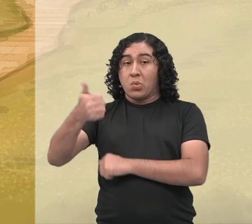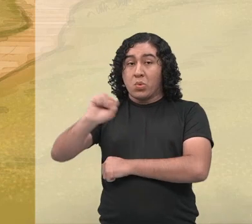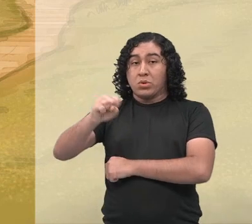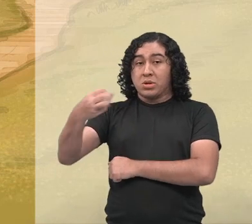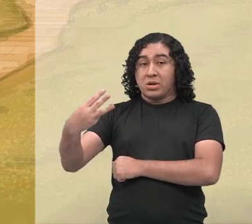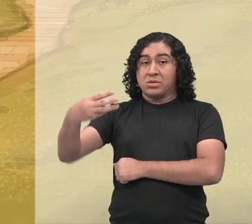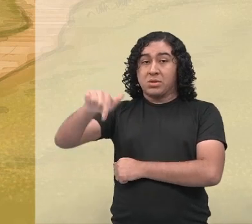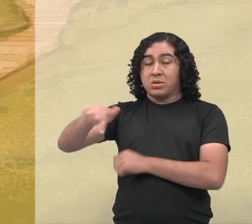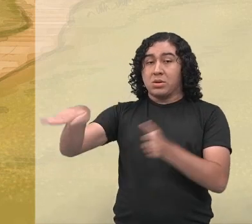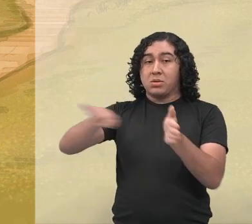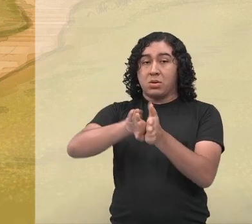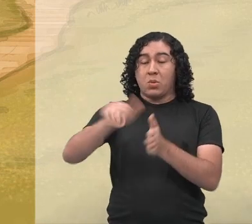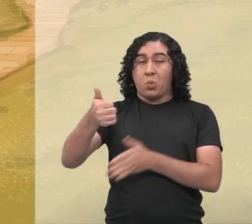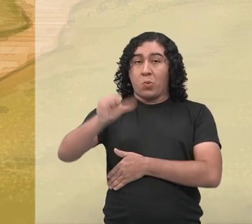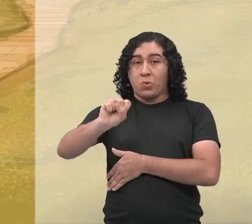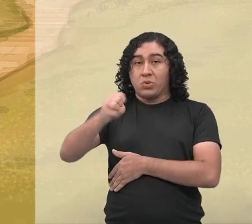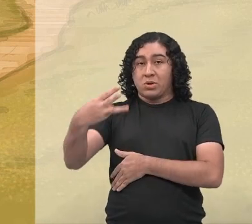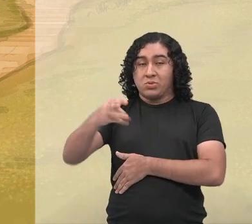1837 e